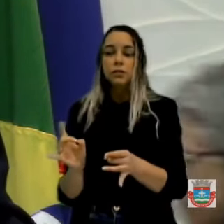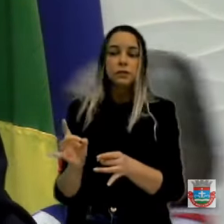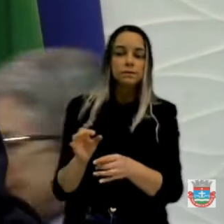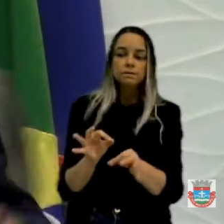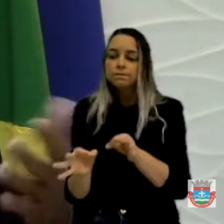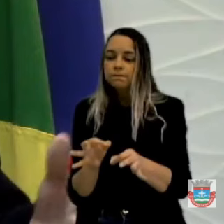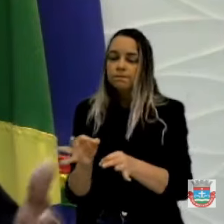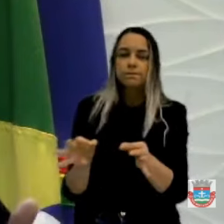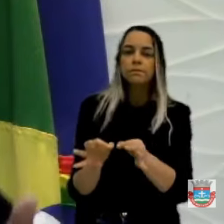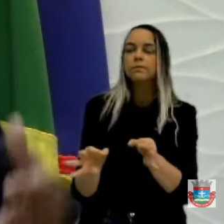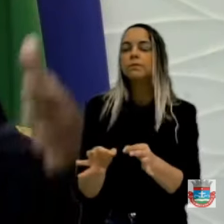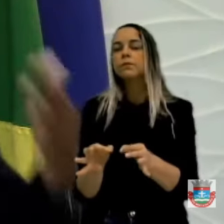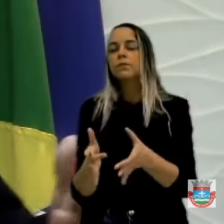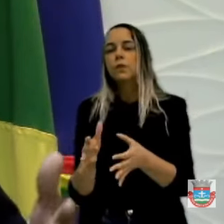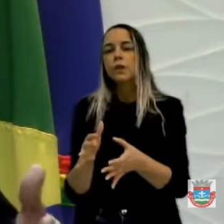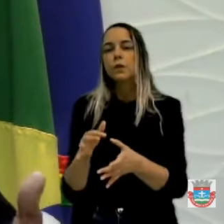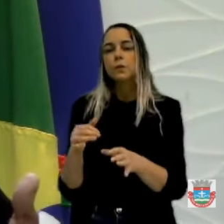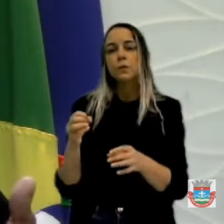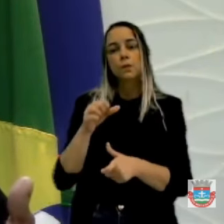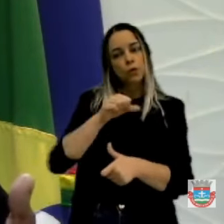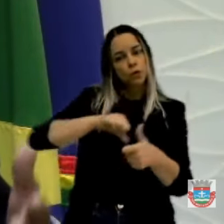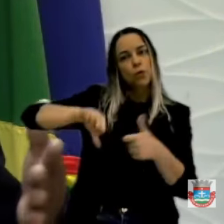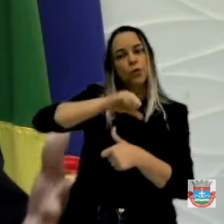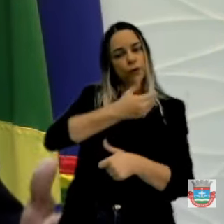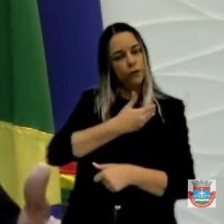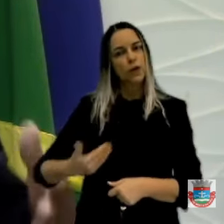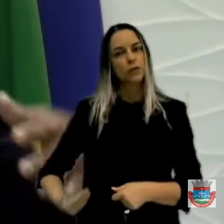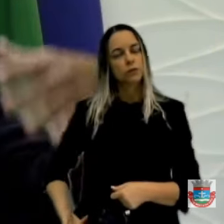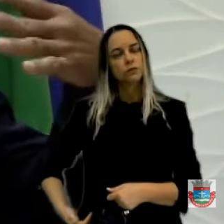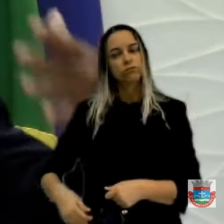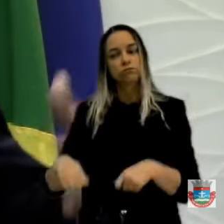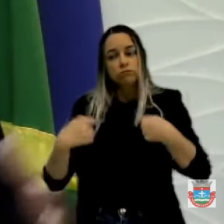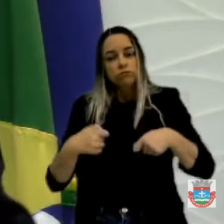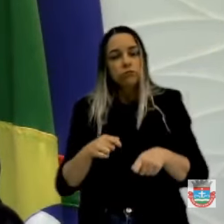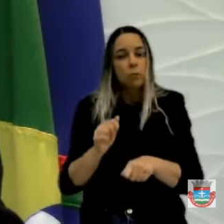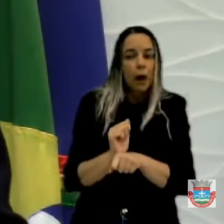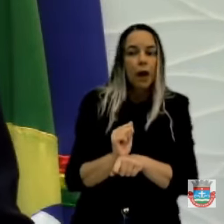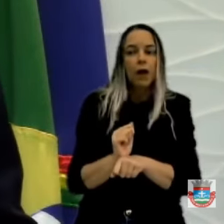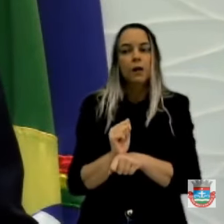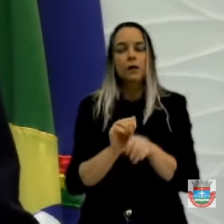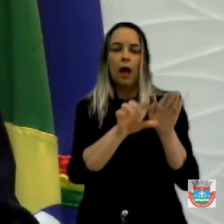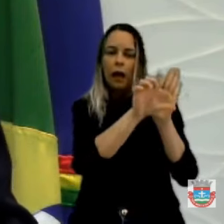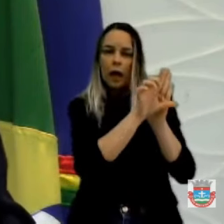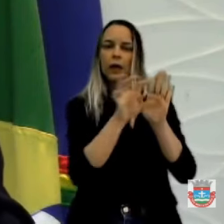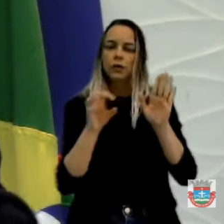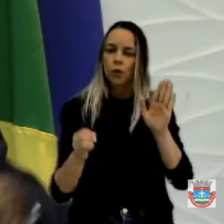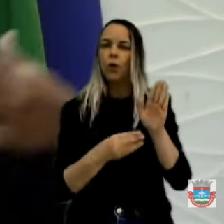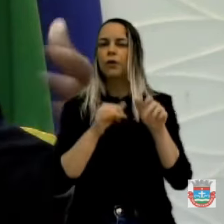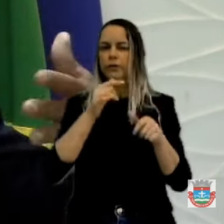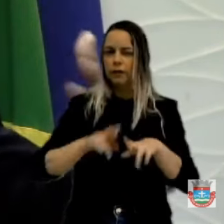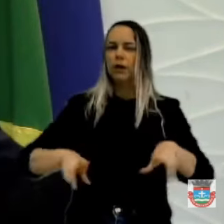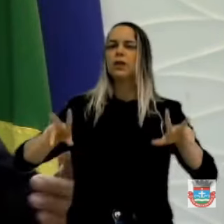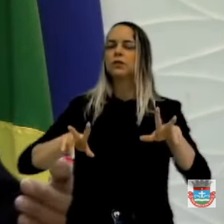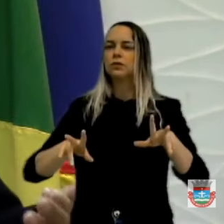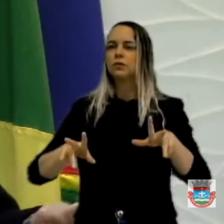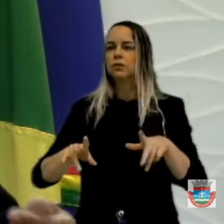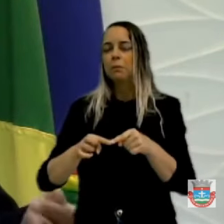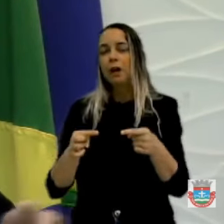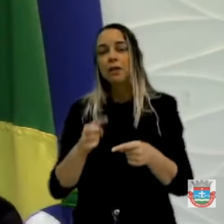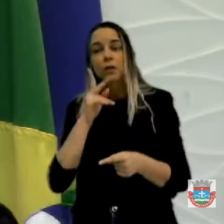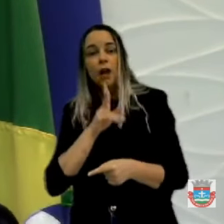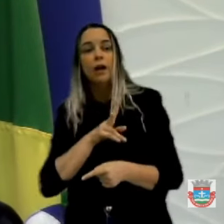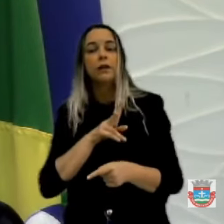Câmara. Mudemos de governo, é claro, tem que ter uma parada, tem que ter uma analisada do governo novo, para ver qual é as obras